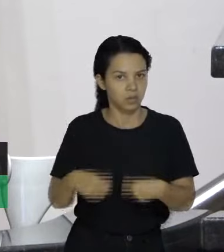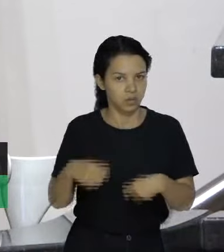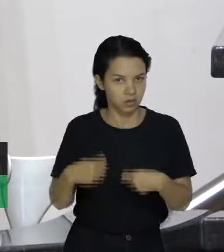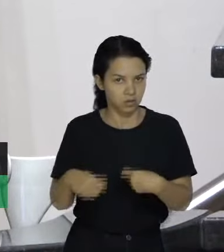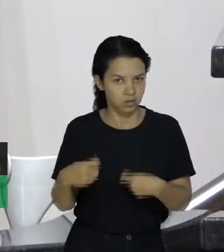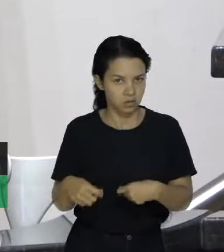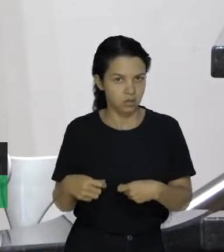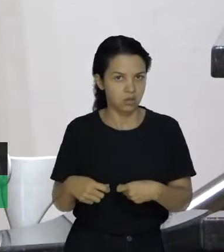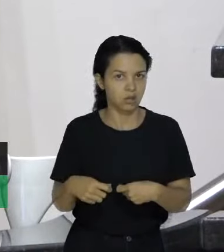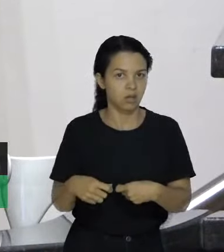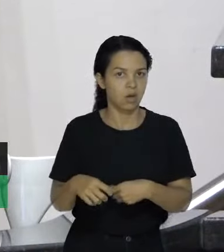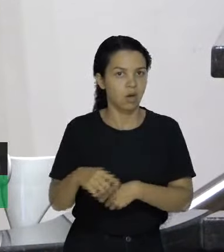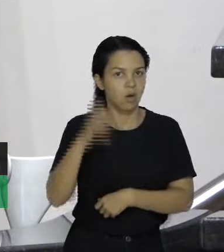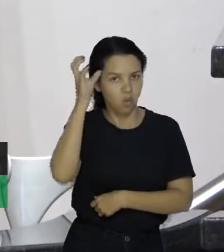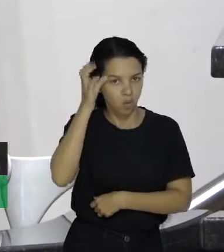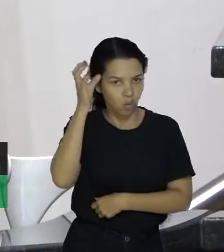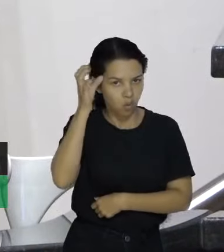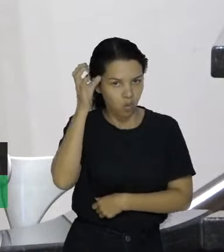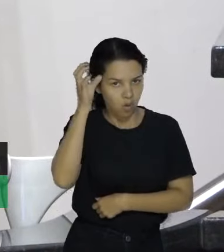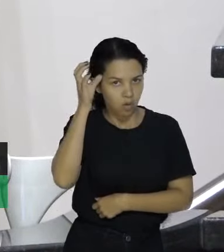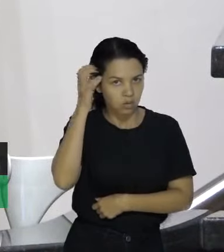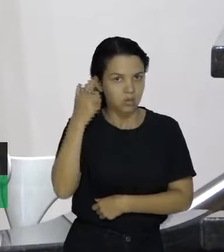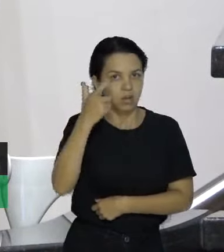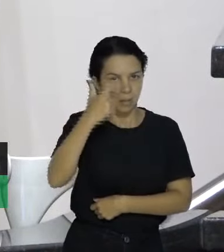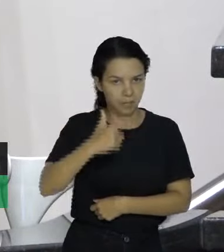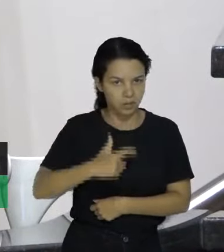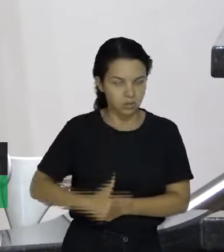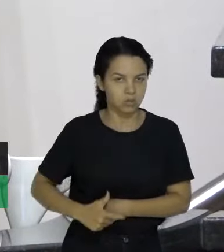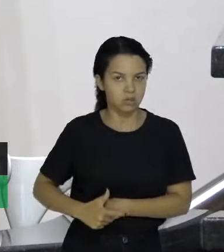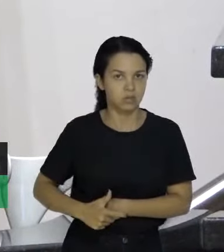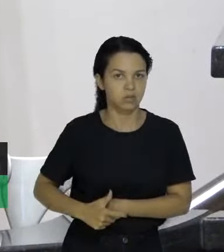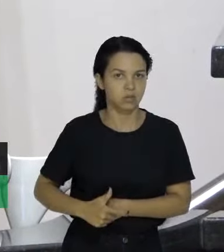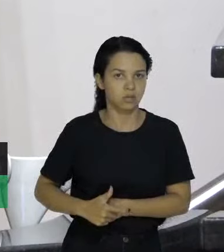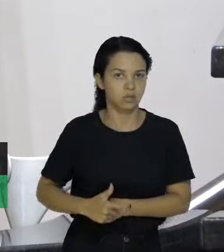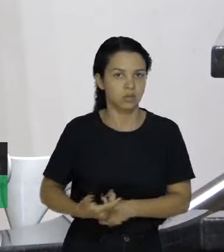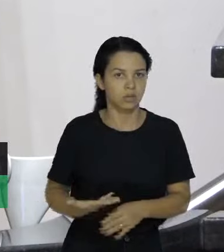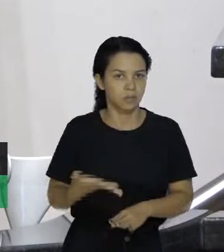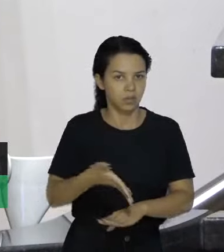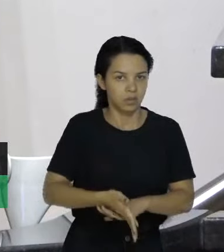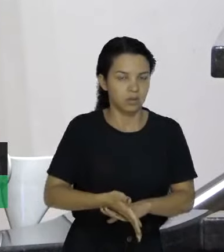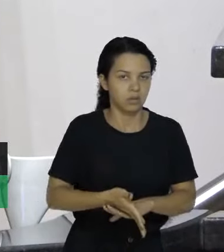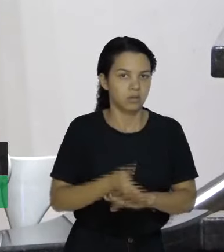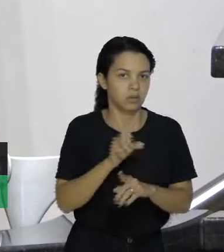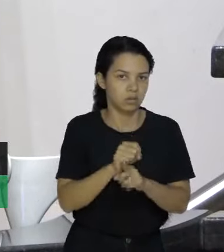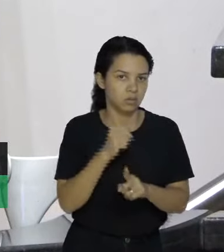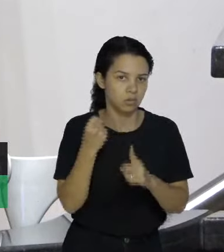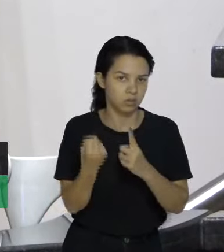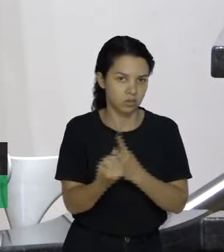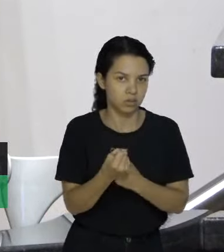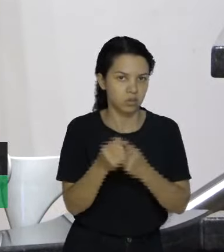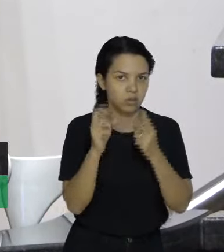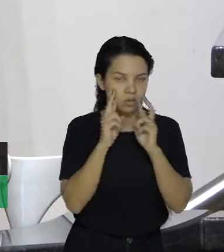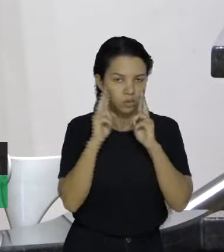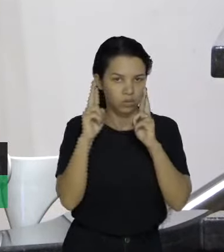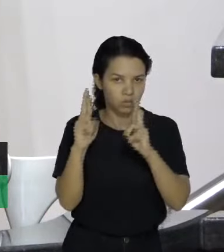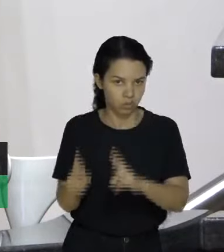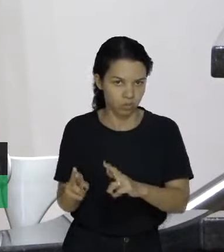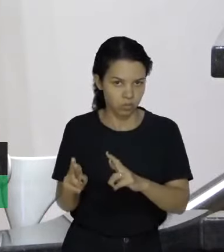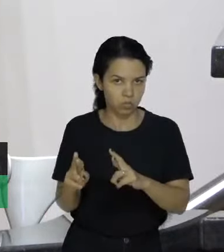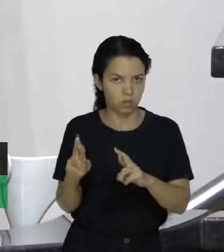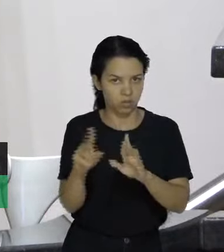consciência da sua personalidade da sua presença na sociedade e do respeito à